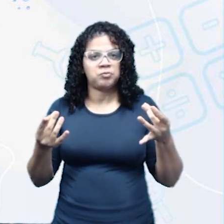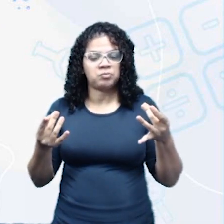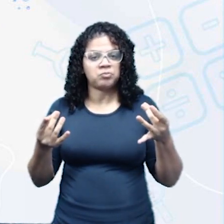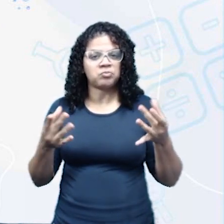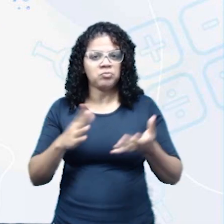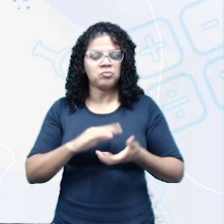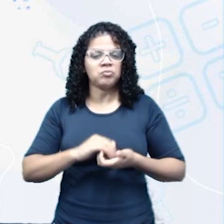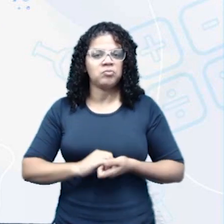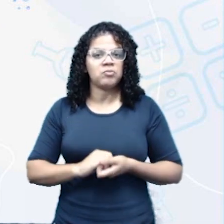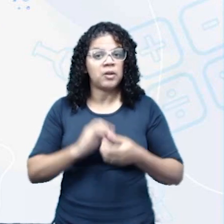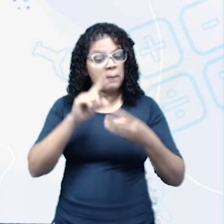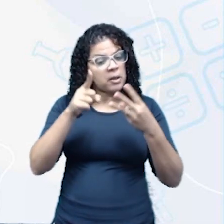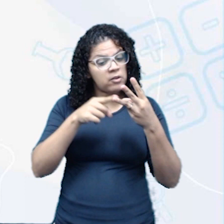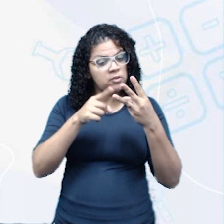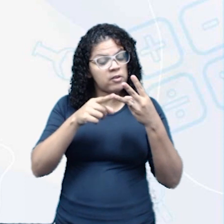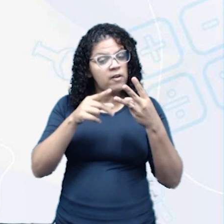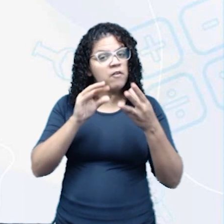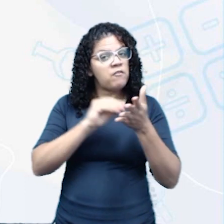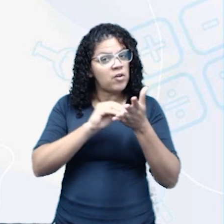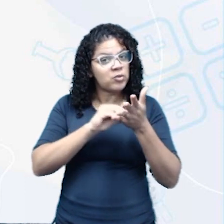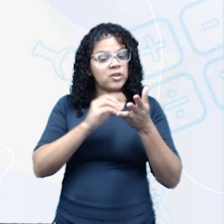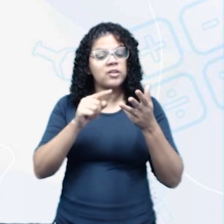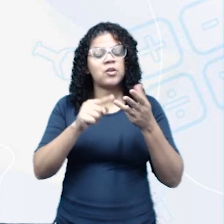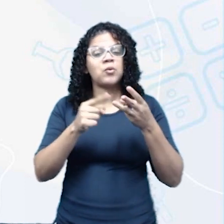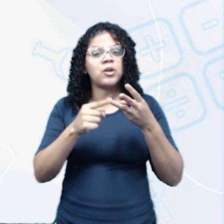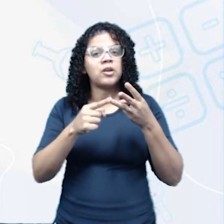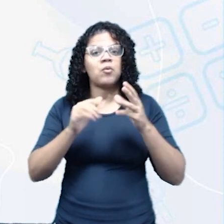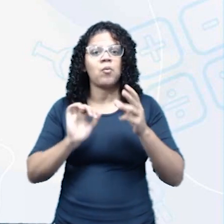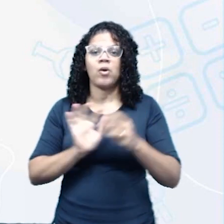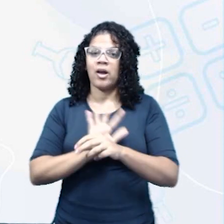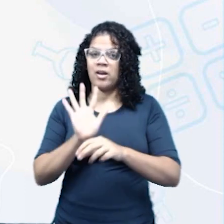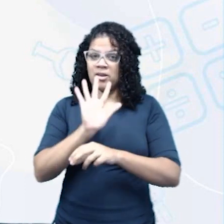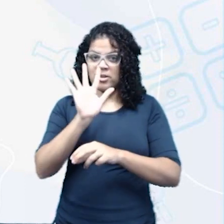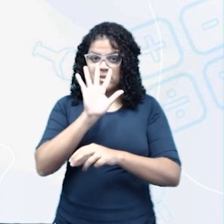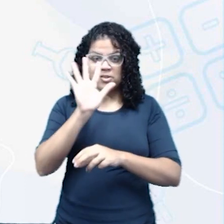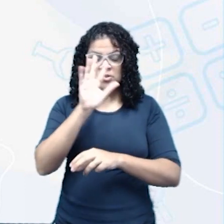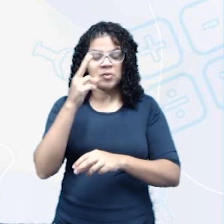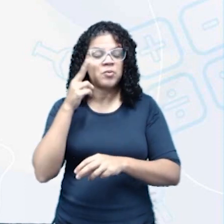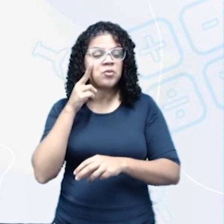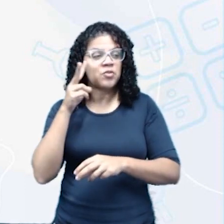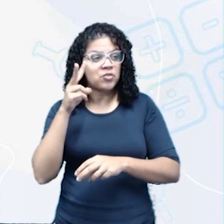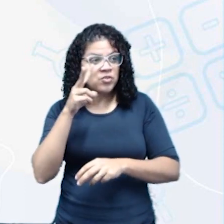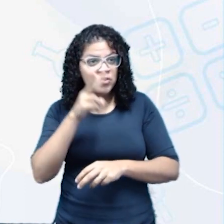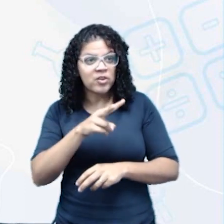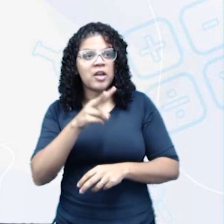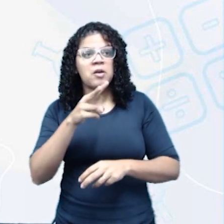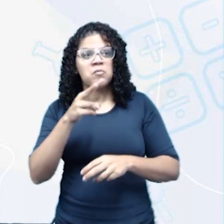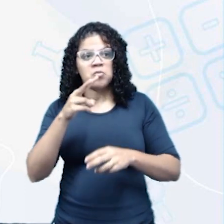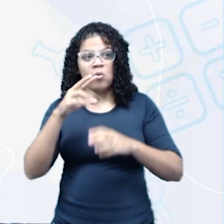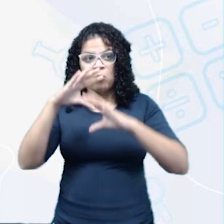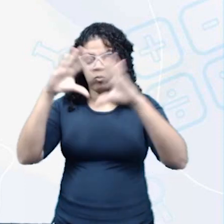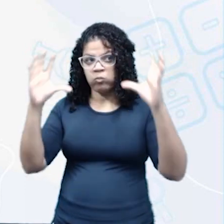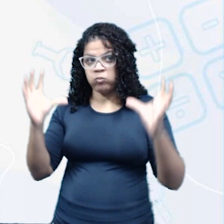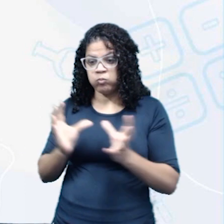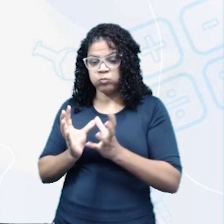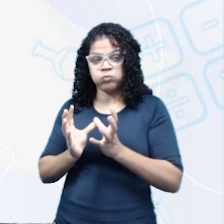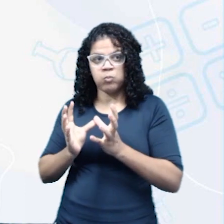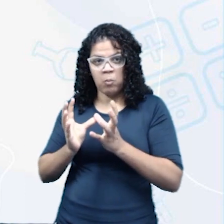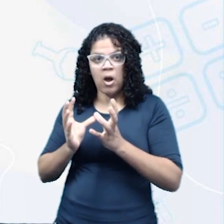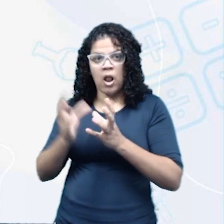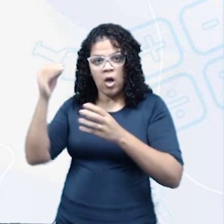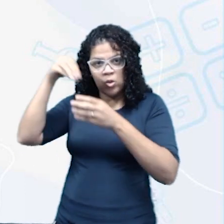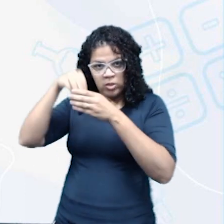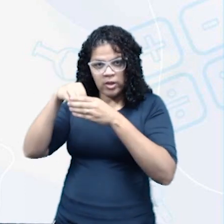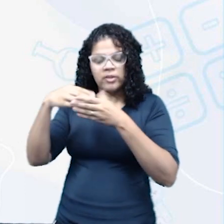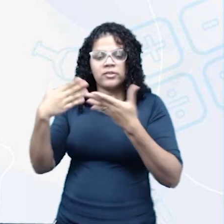ainda está faltando um terceiro, que seria o gasoso, como a gente está vendo dentro desse balão aí. Mas uma